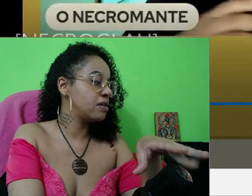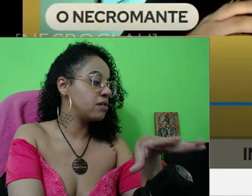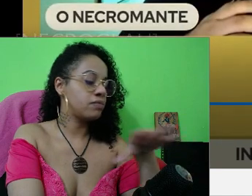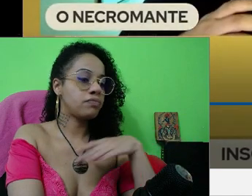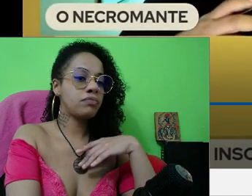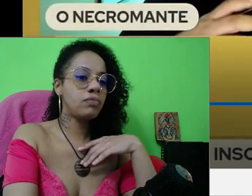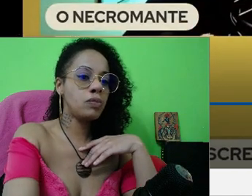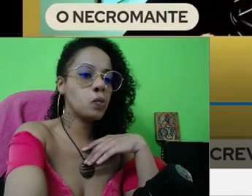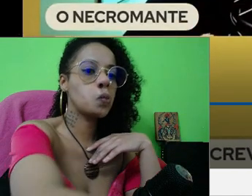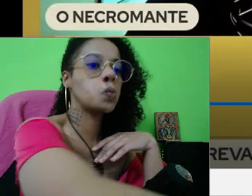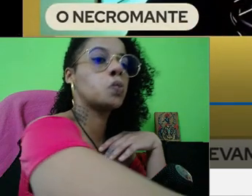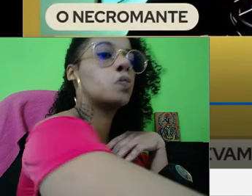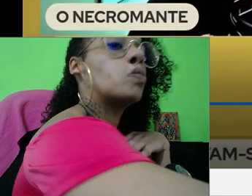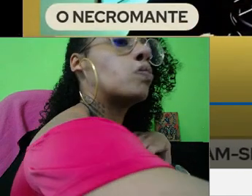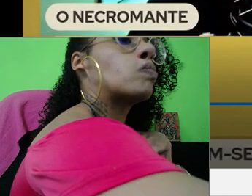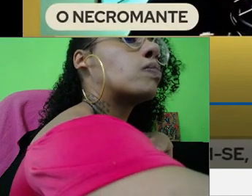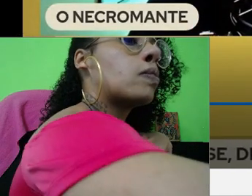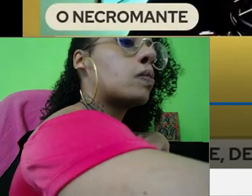país